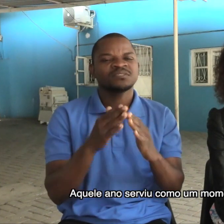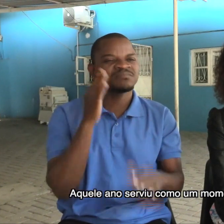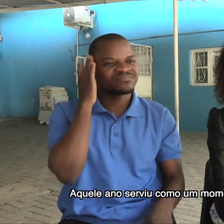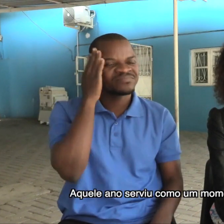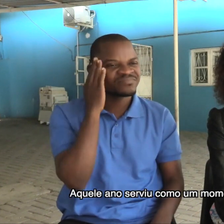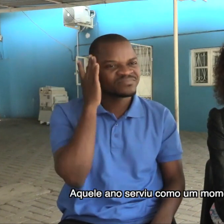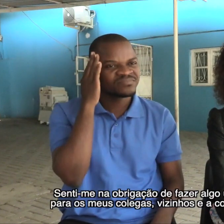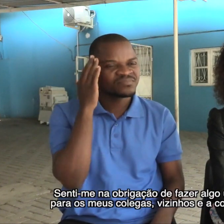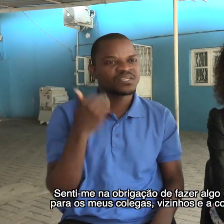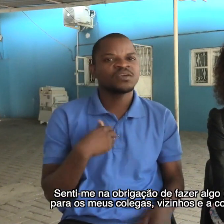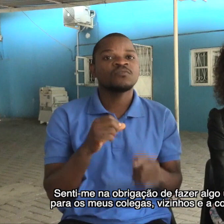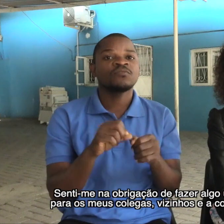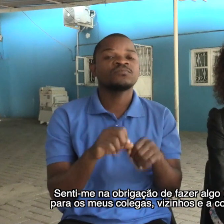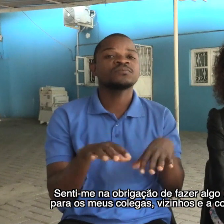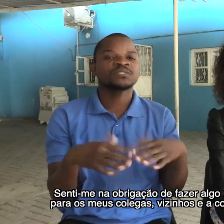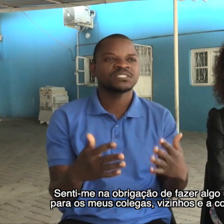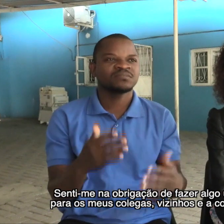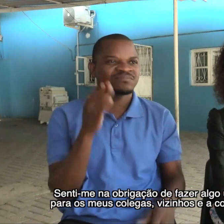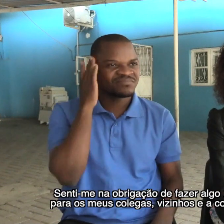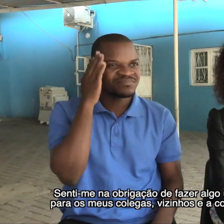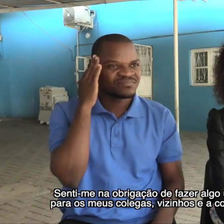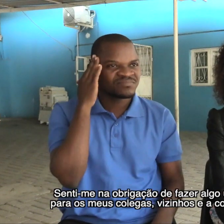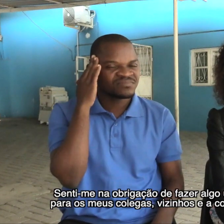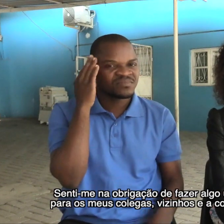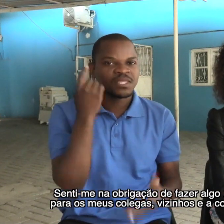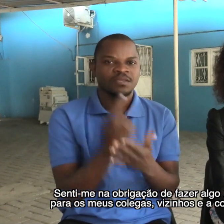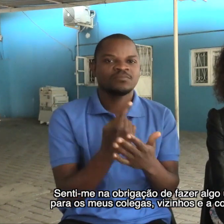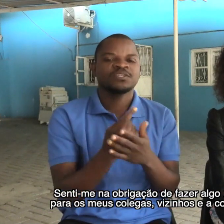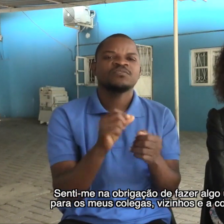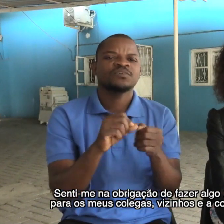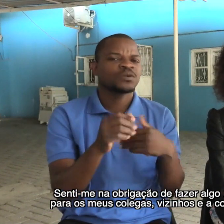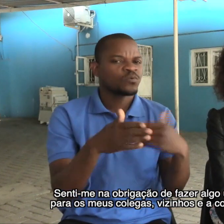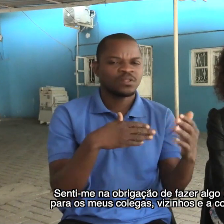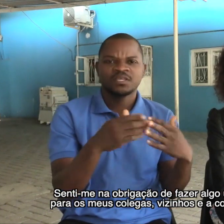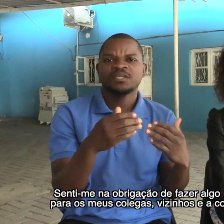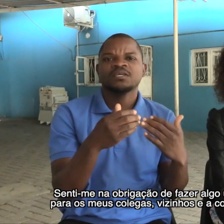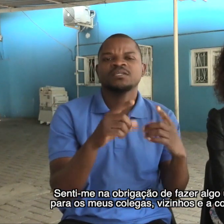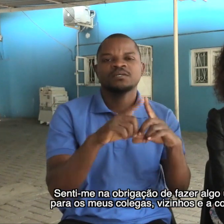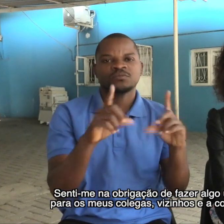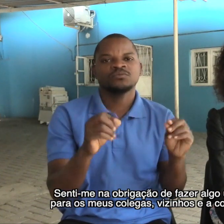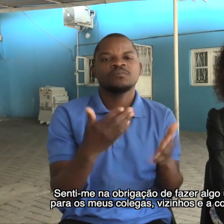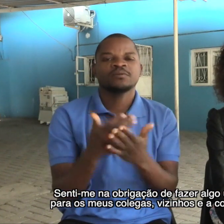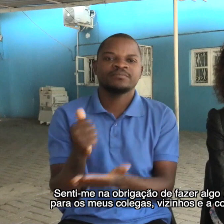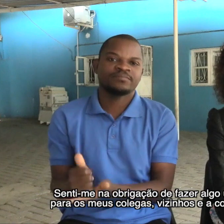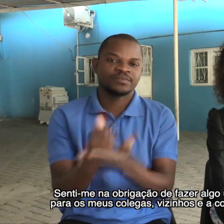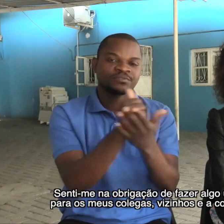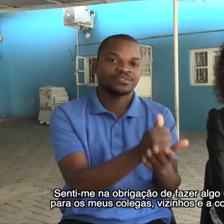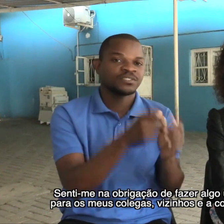reflexão. Eu senti-me na obrigação de fazer alguma coisa de útil para o meu país,